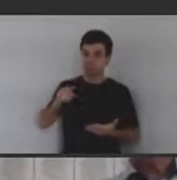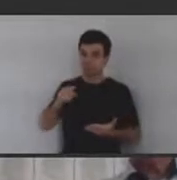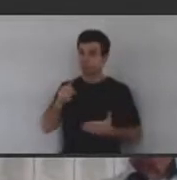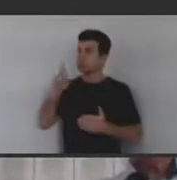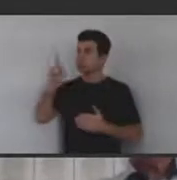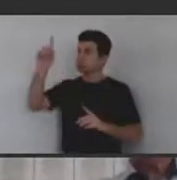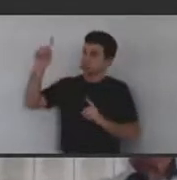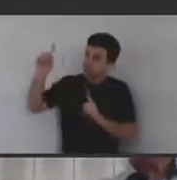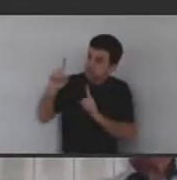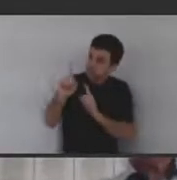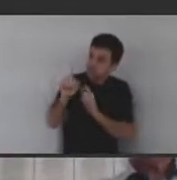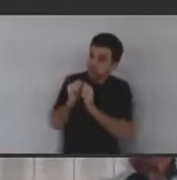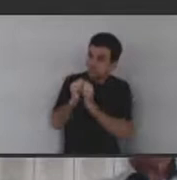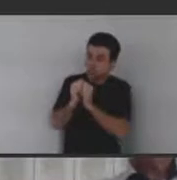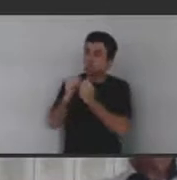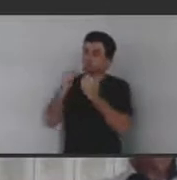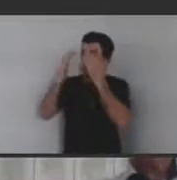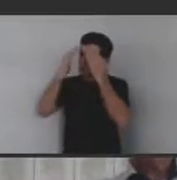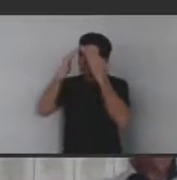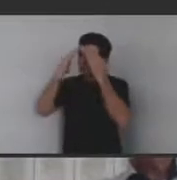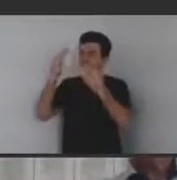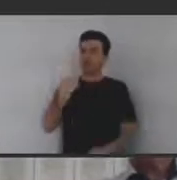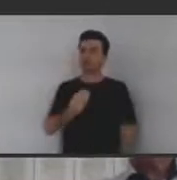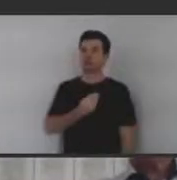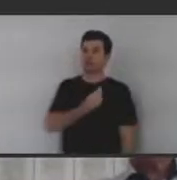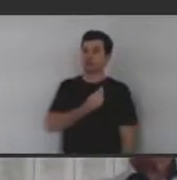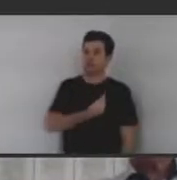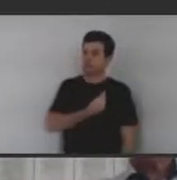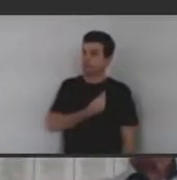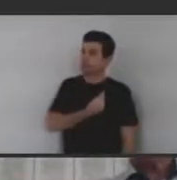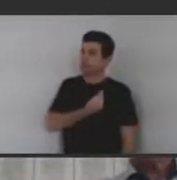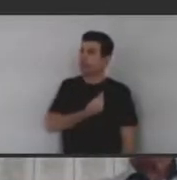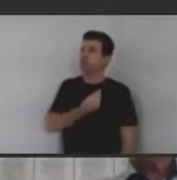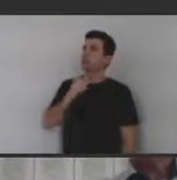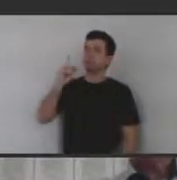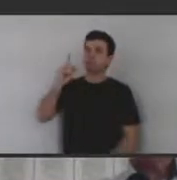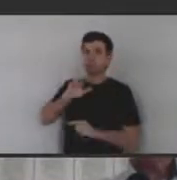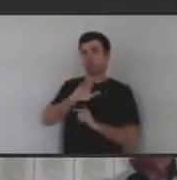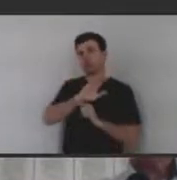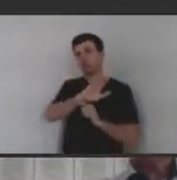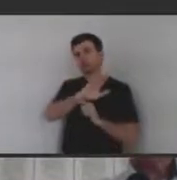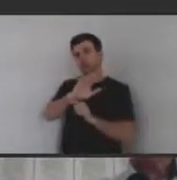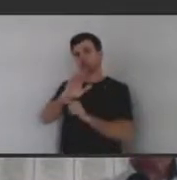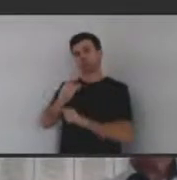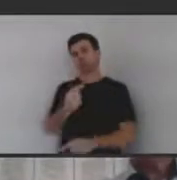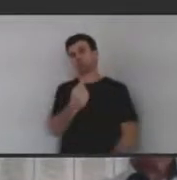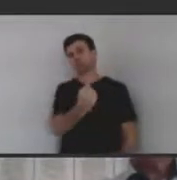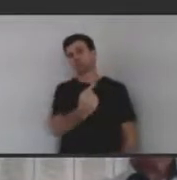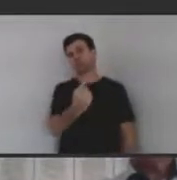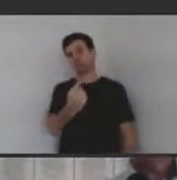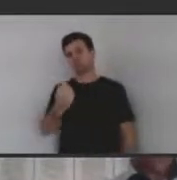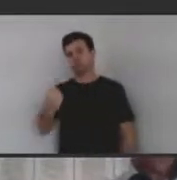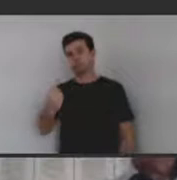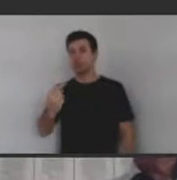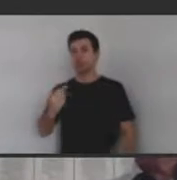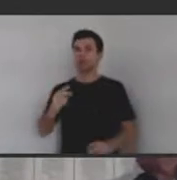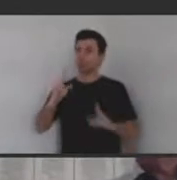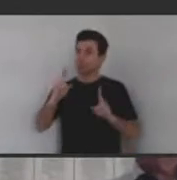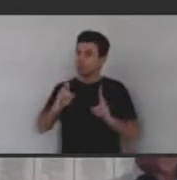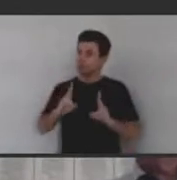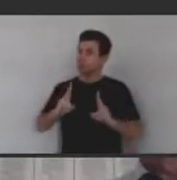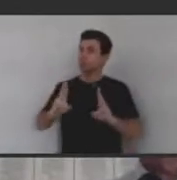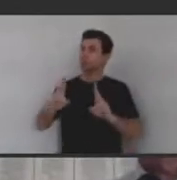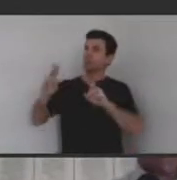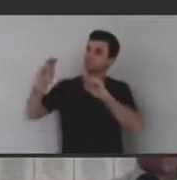para agradecer pela vida, agradecer tudo que o Senhor tem feito na vida de cada um de nós. Continue, Senhor, abençoando